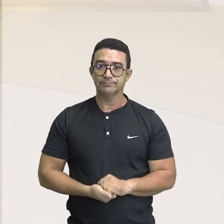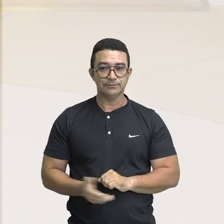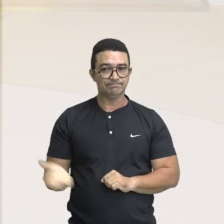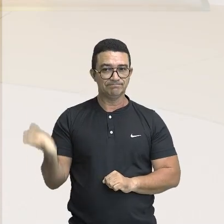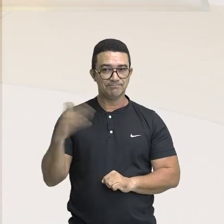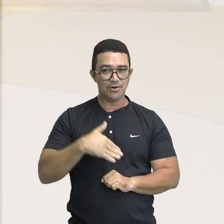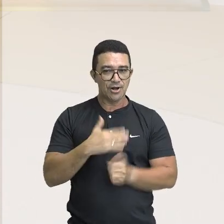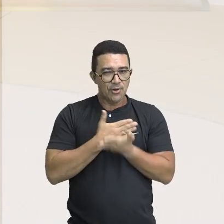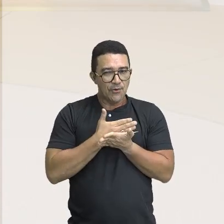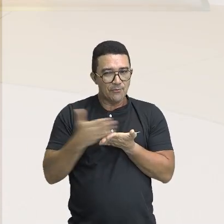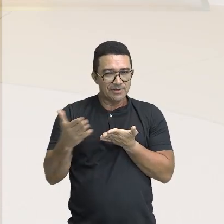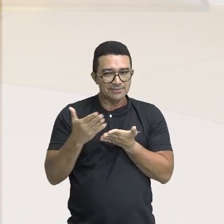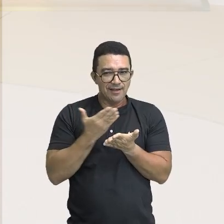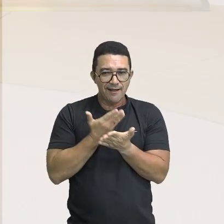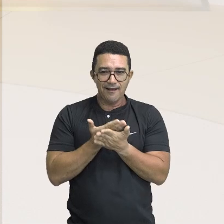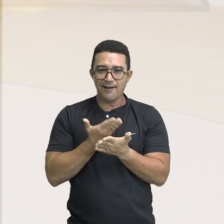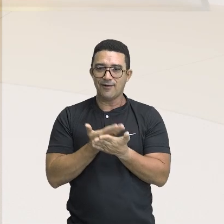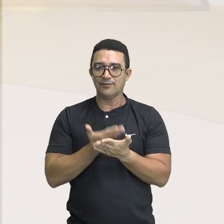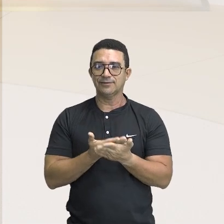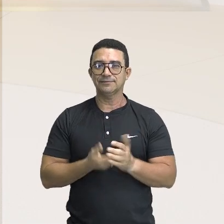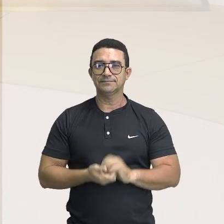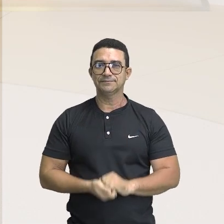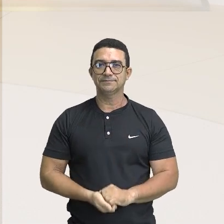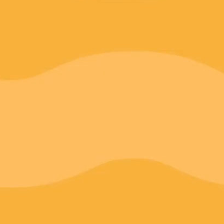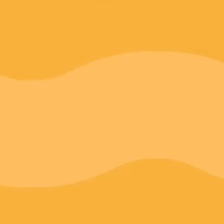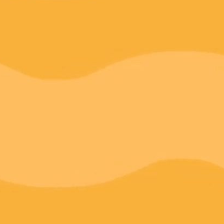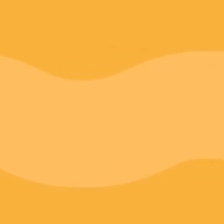então iniciar a nossa aula.